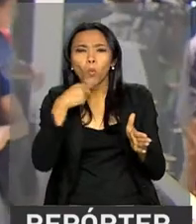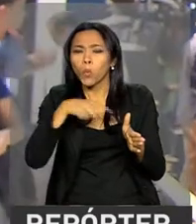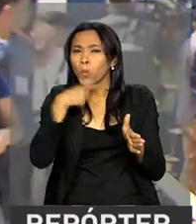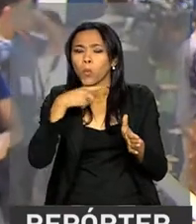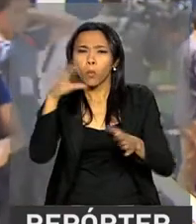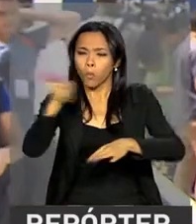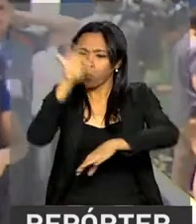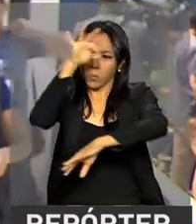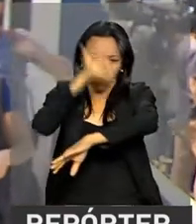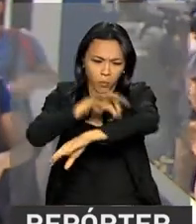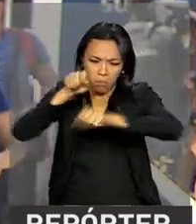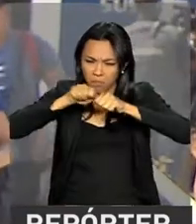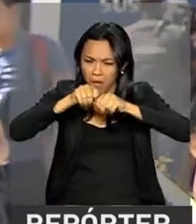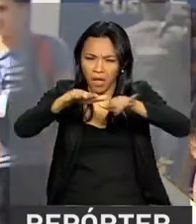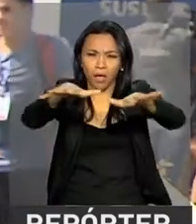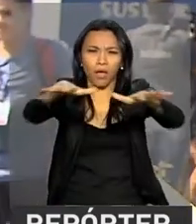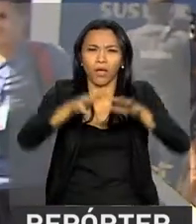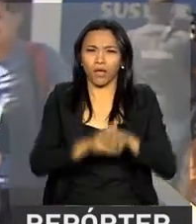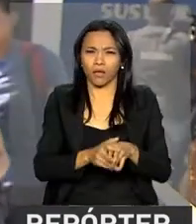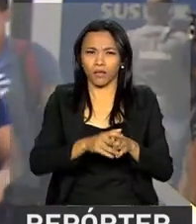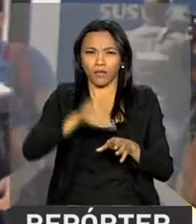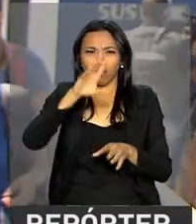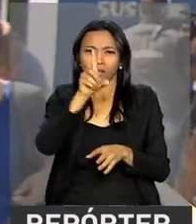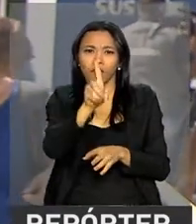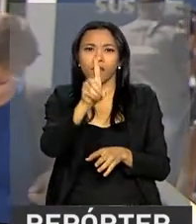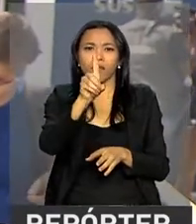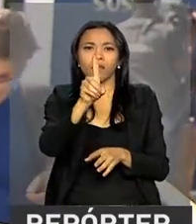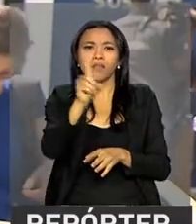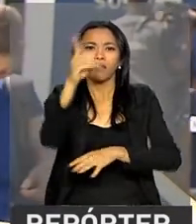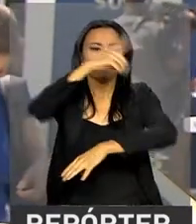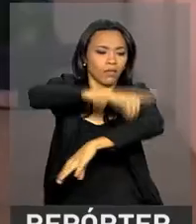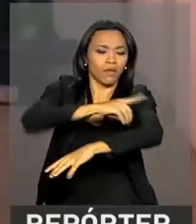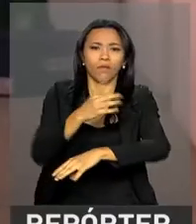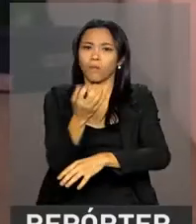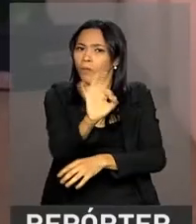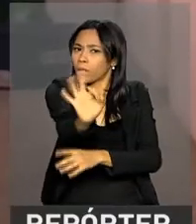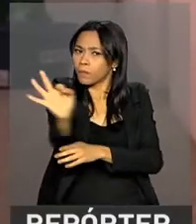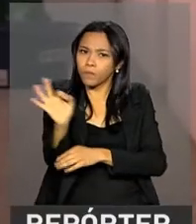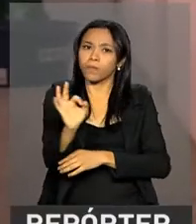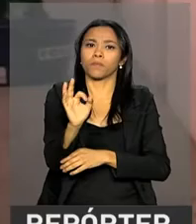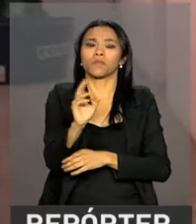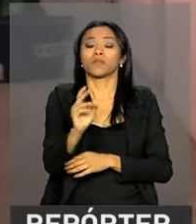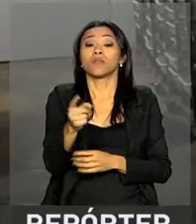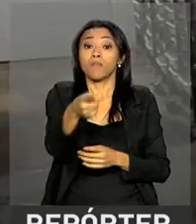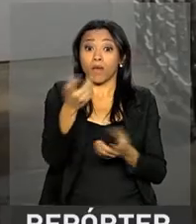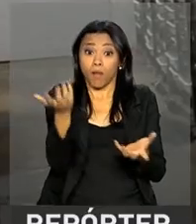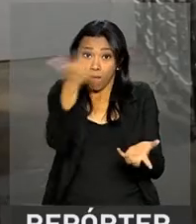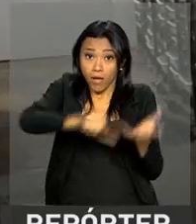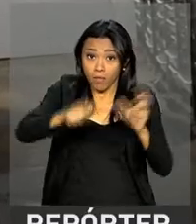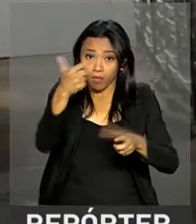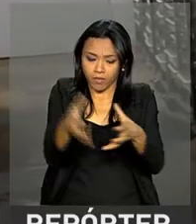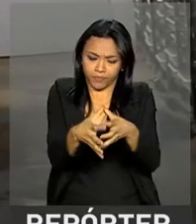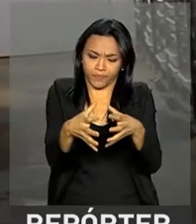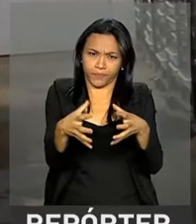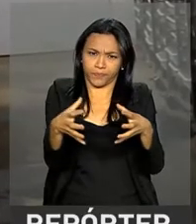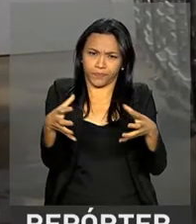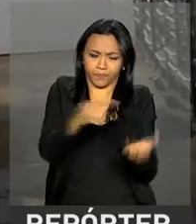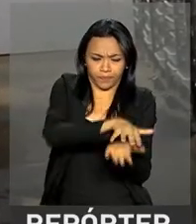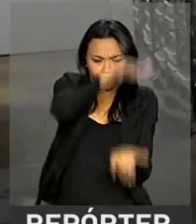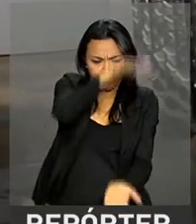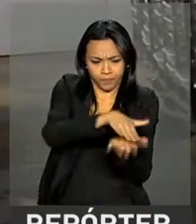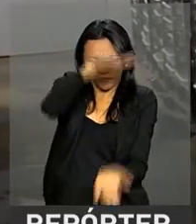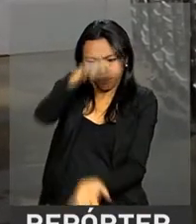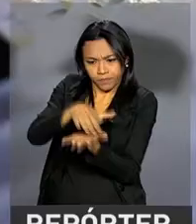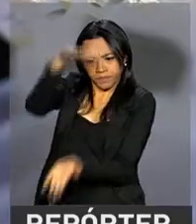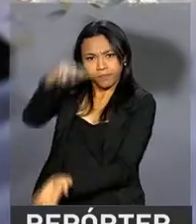acontecendo aquelas epidemias com casos acontecendo epidemia local para aumentar a produção de mosquitos a fiocruz criou um